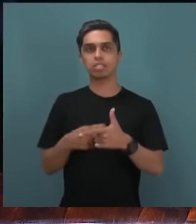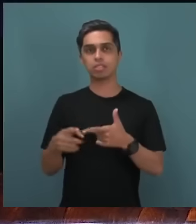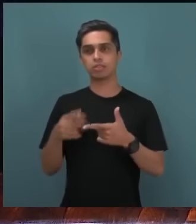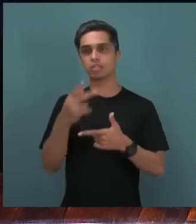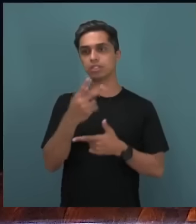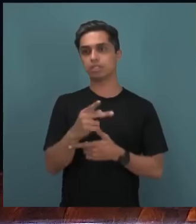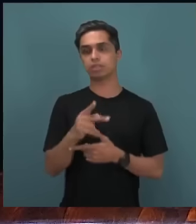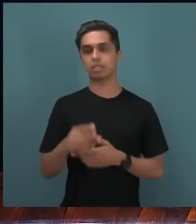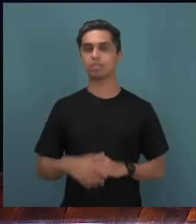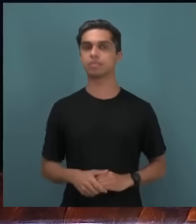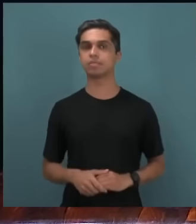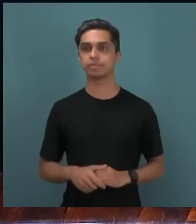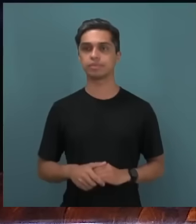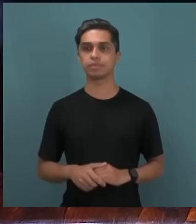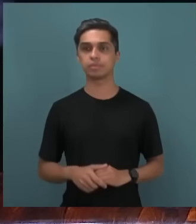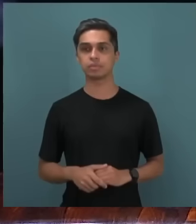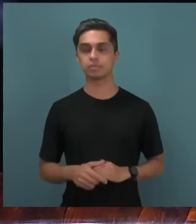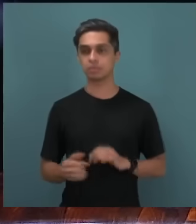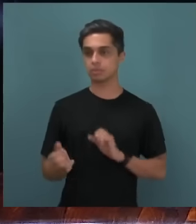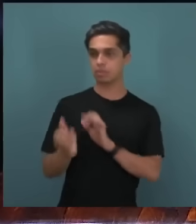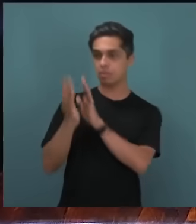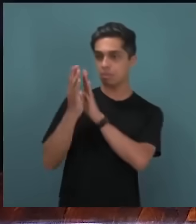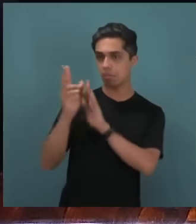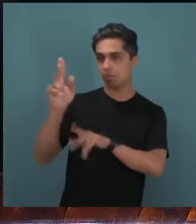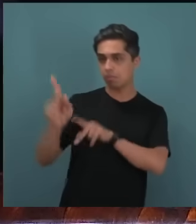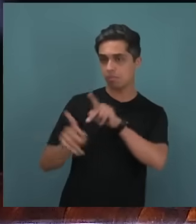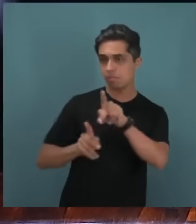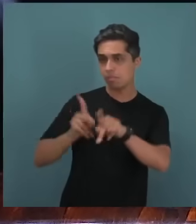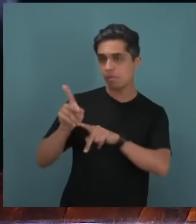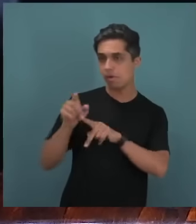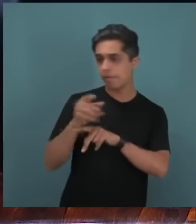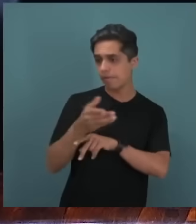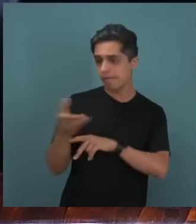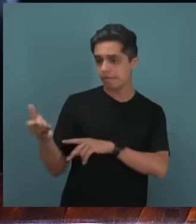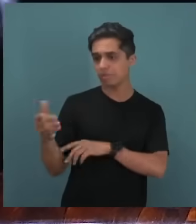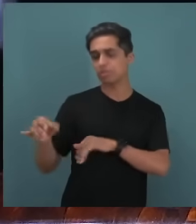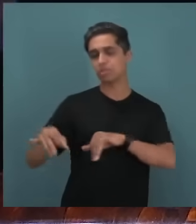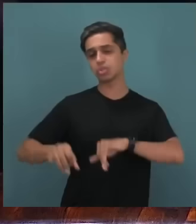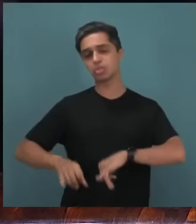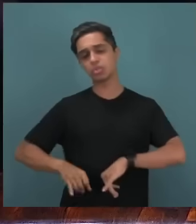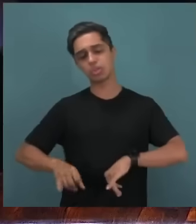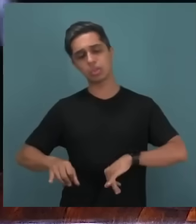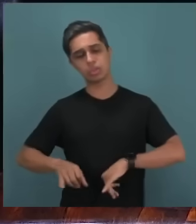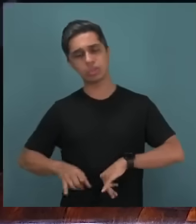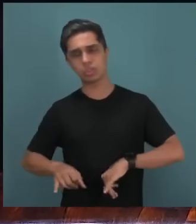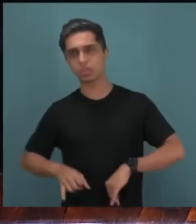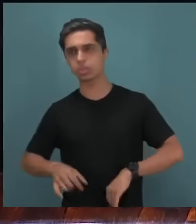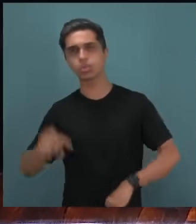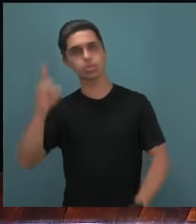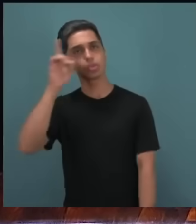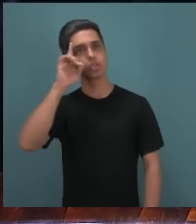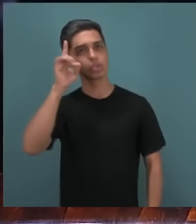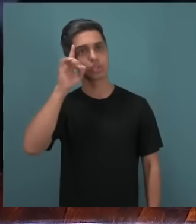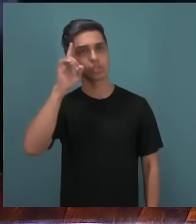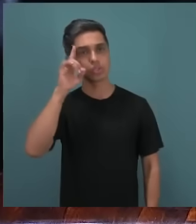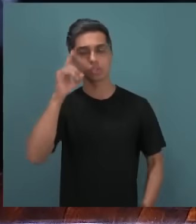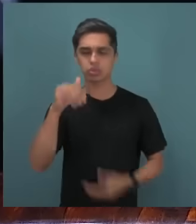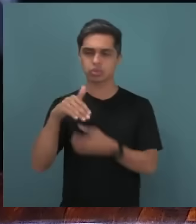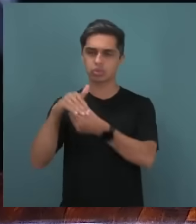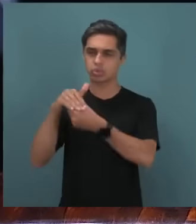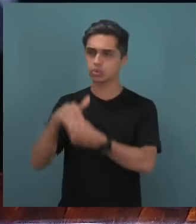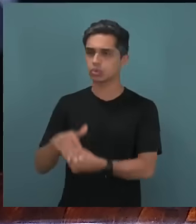pão, mesmo frente a um povo que sofre e que todo dia é